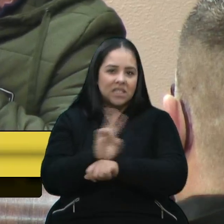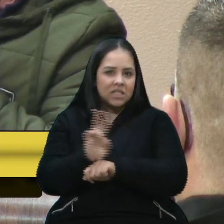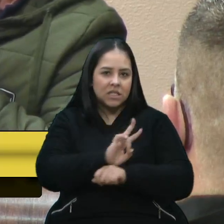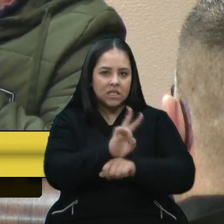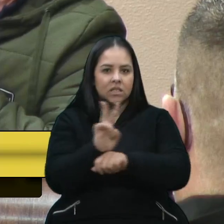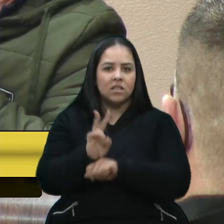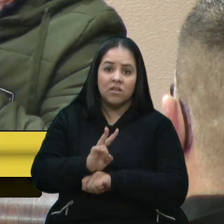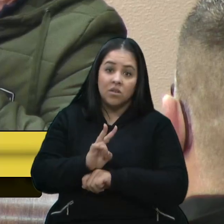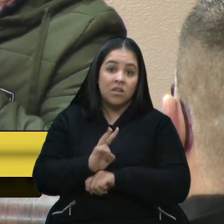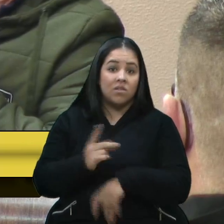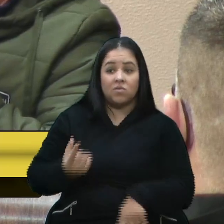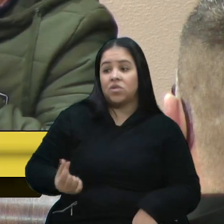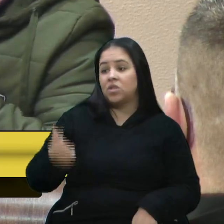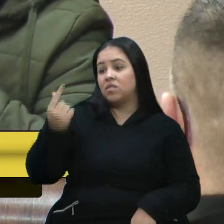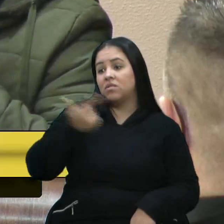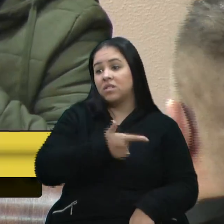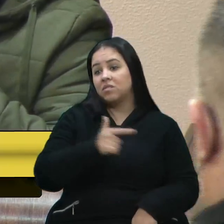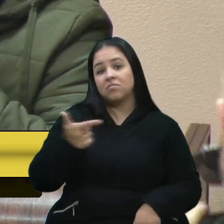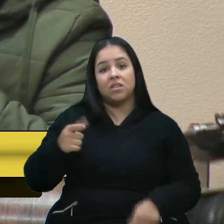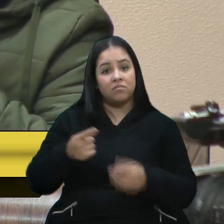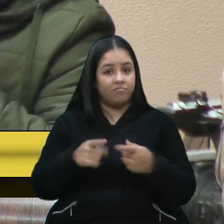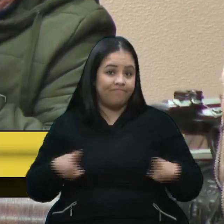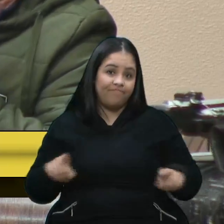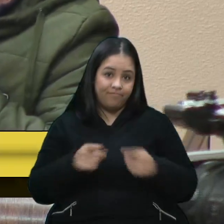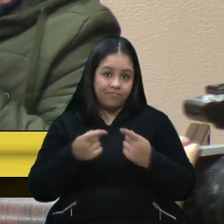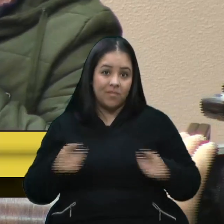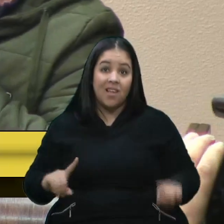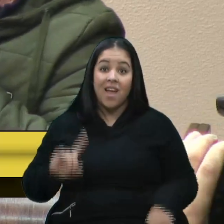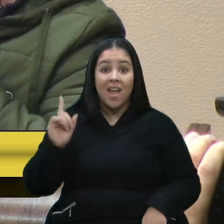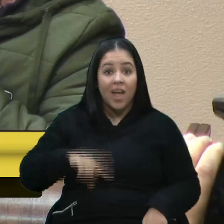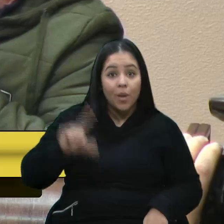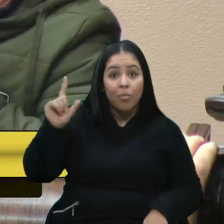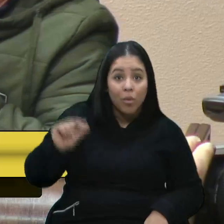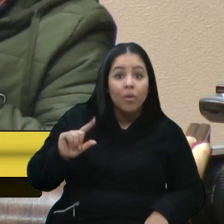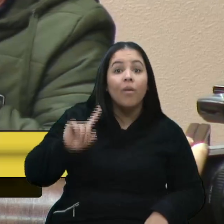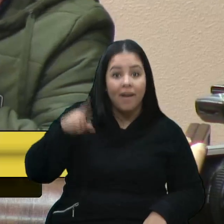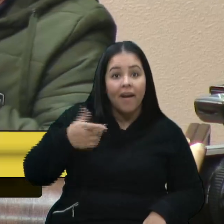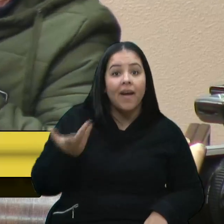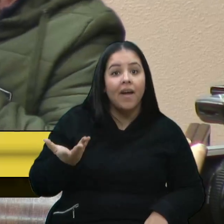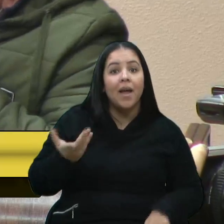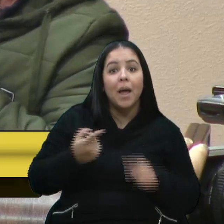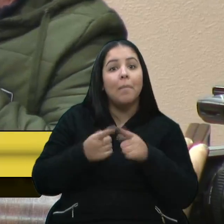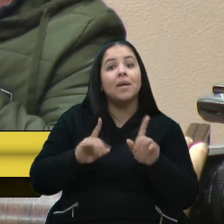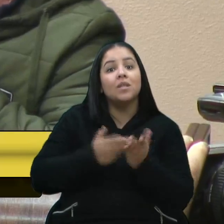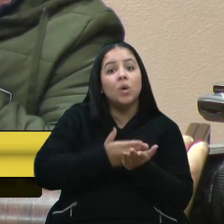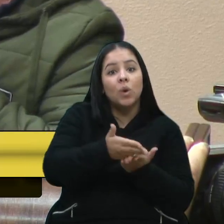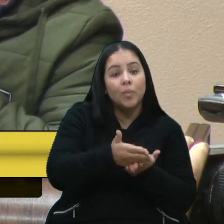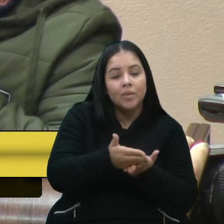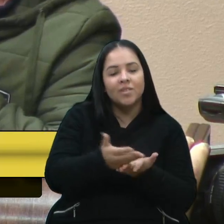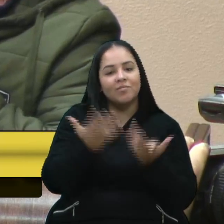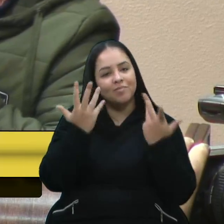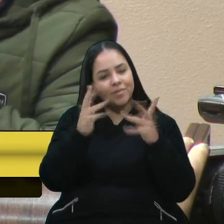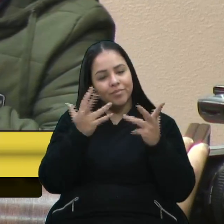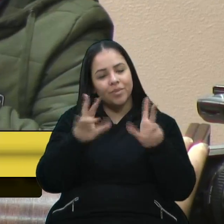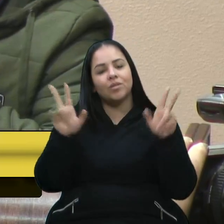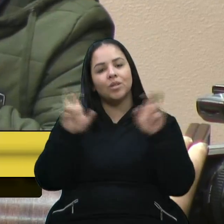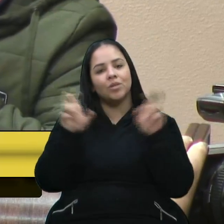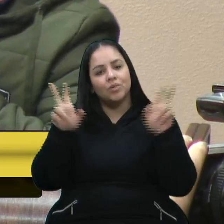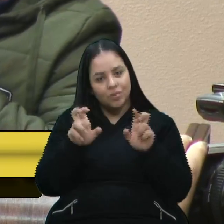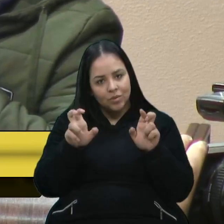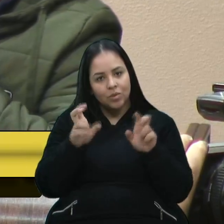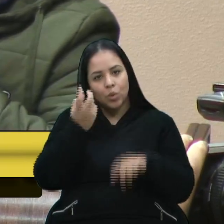músicos não tinham. É um pouquinho, mas é o começo. Então, parabéns pelo tema.